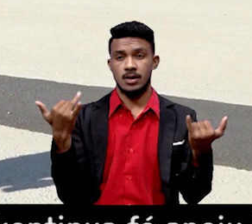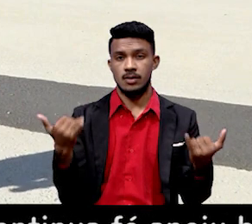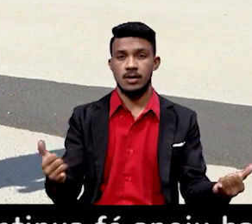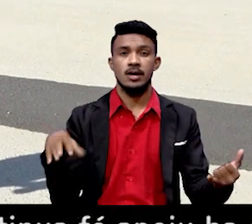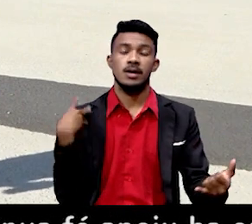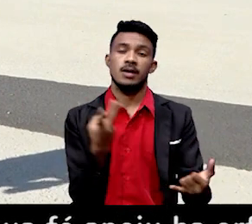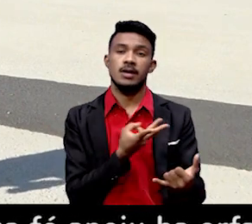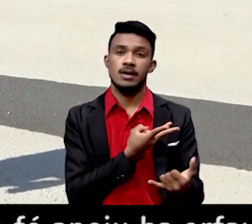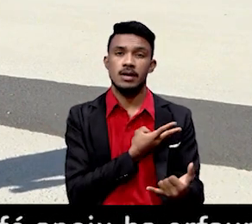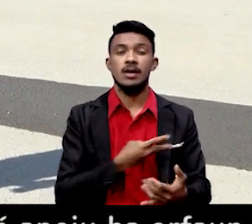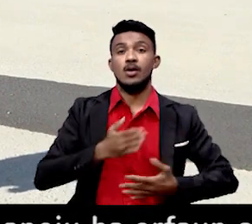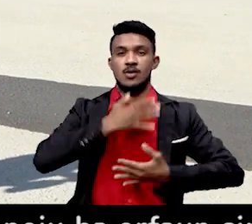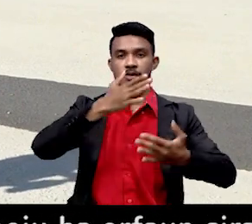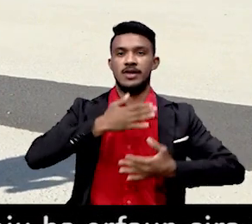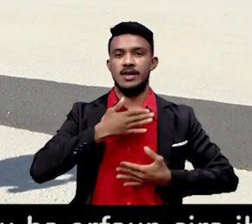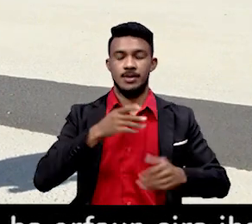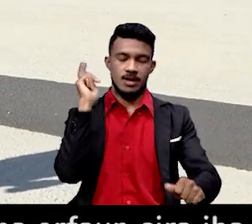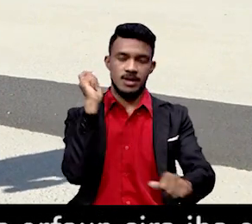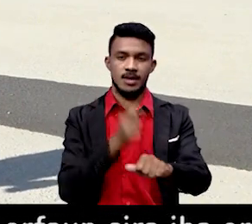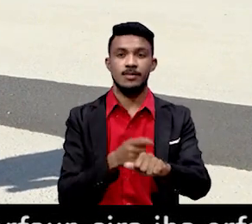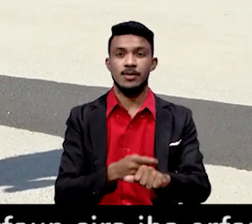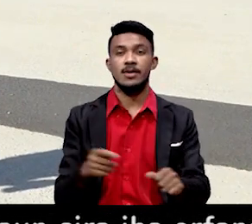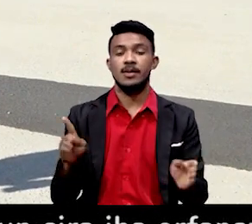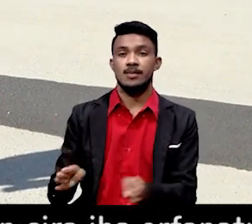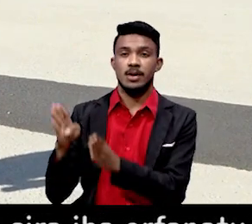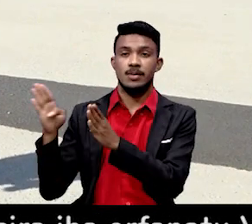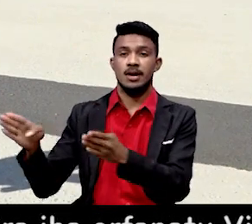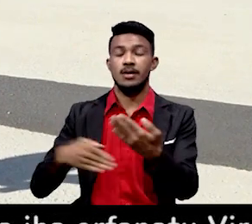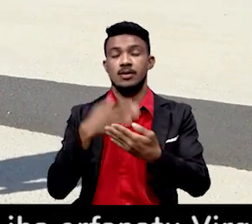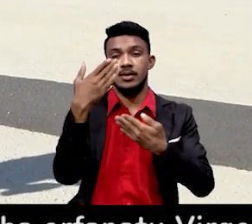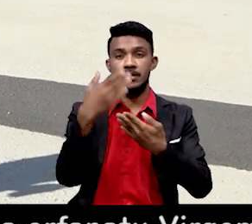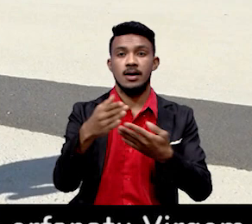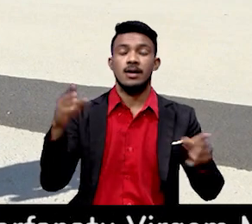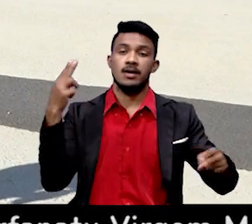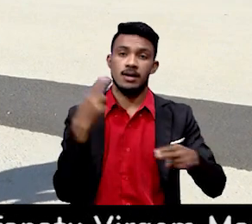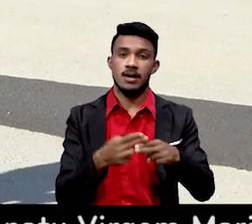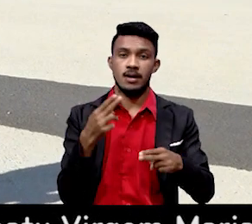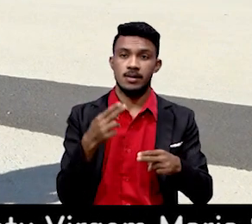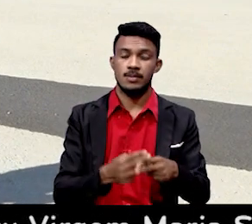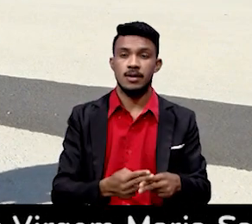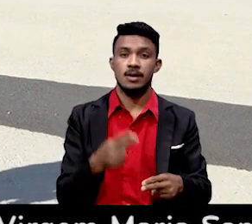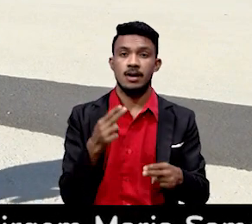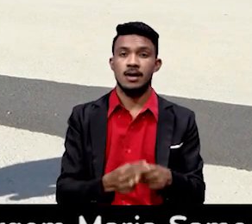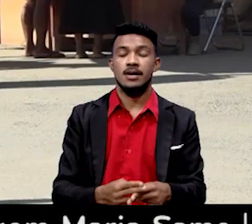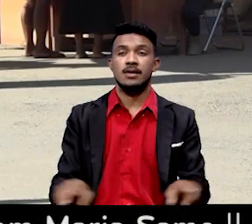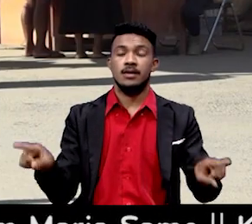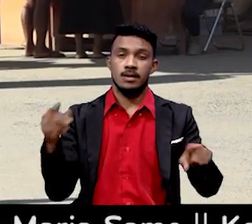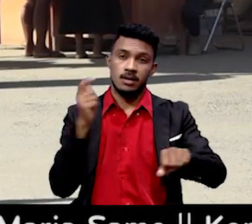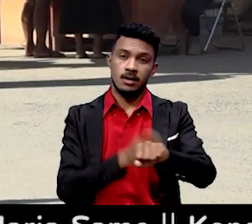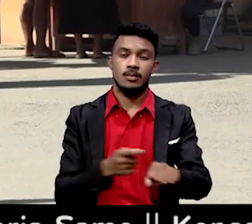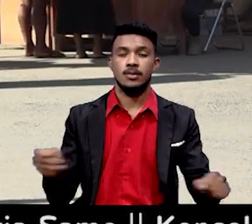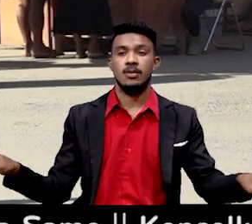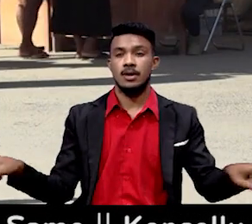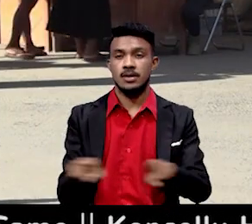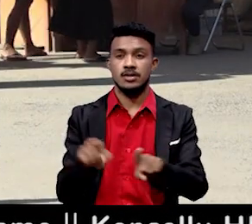ita, felizmente, pa condição nebe prepara ita pa buat nebe hanarang nova normalidade.